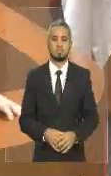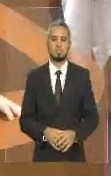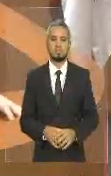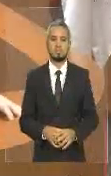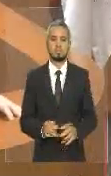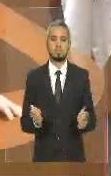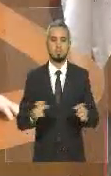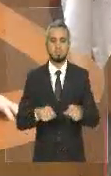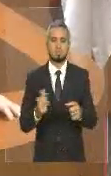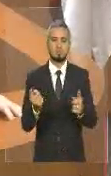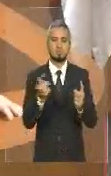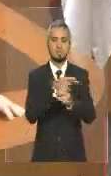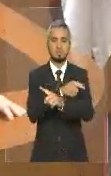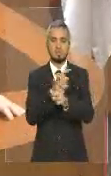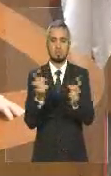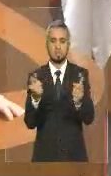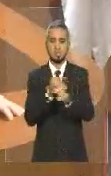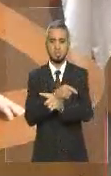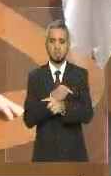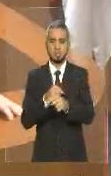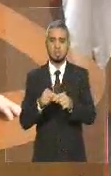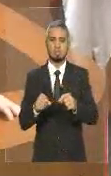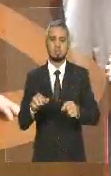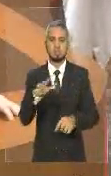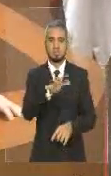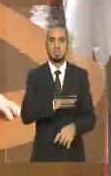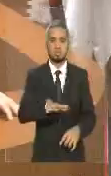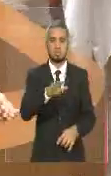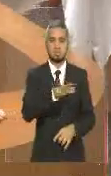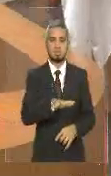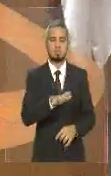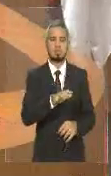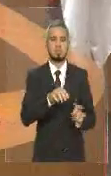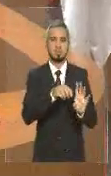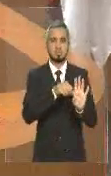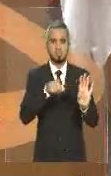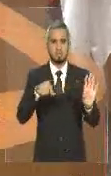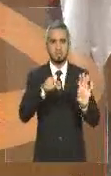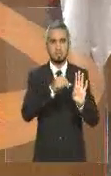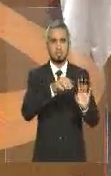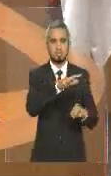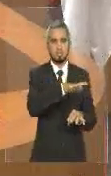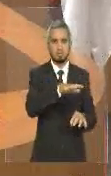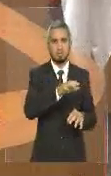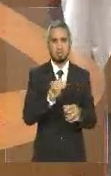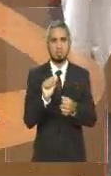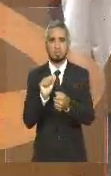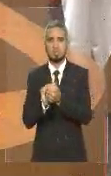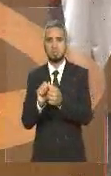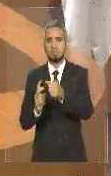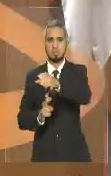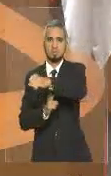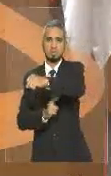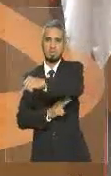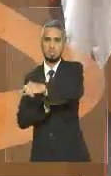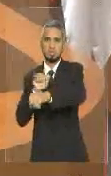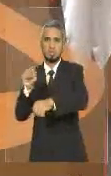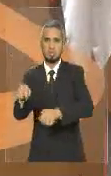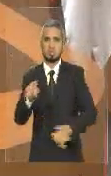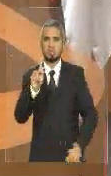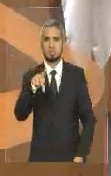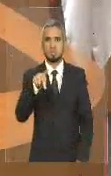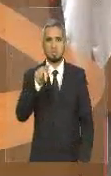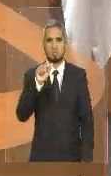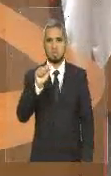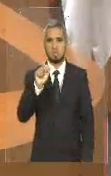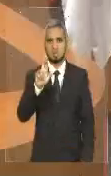permitindo a interligação da região dos Lençóis com a região de Parnaíba. Então, estou dizendo aqui para os